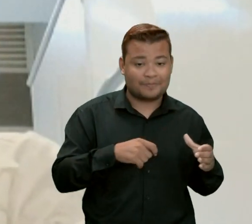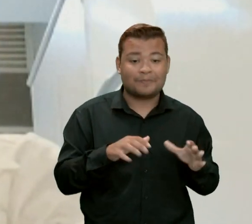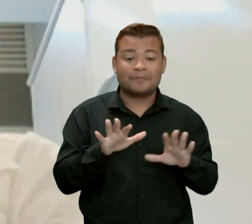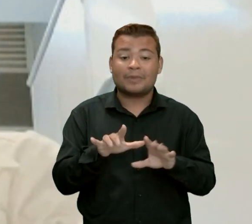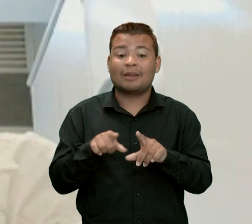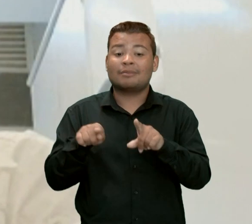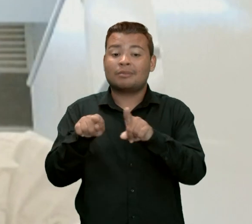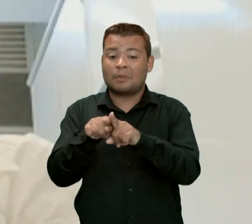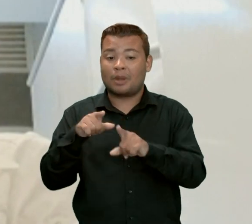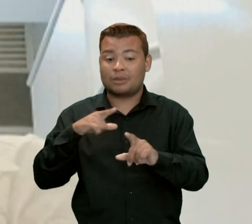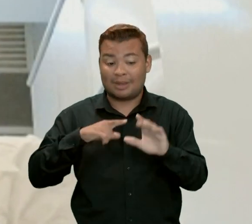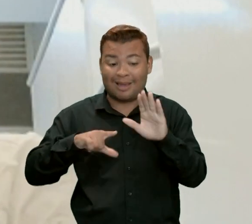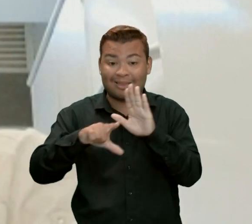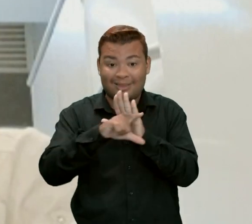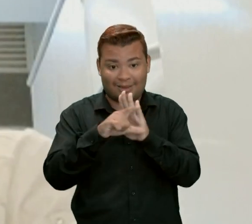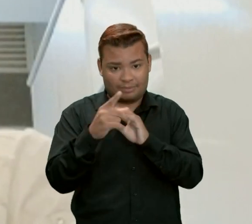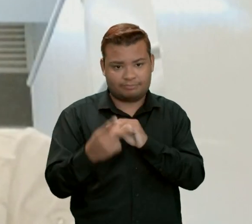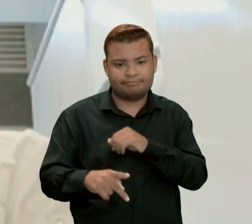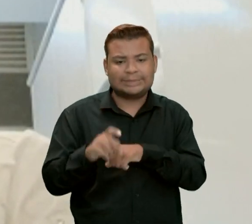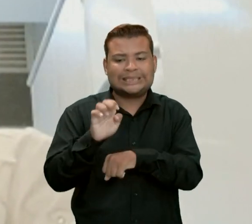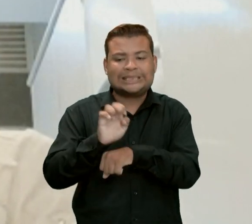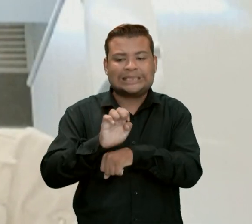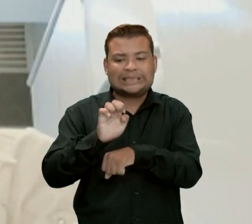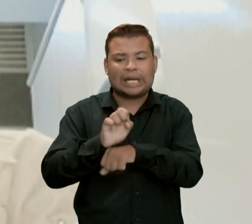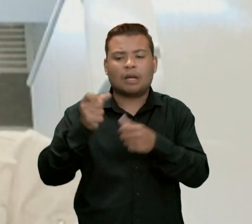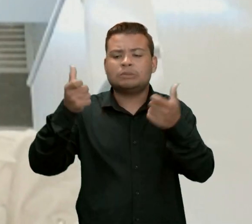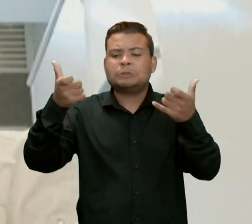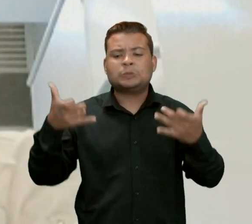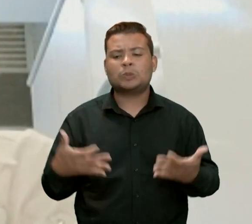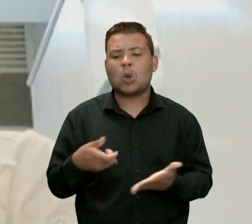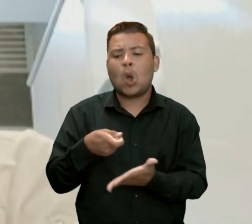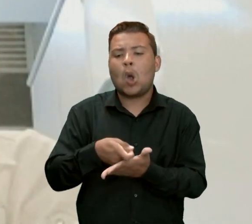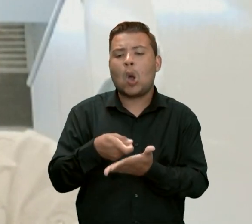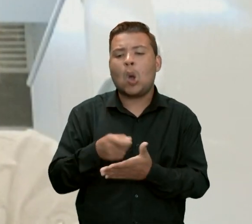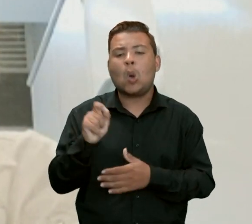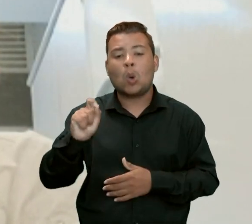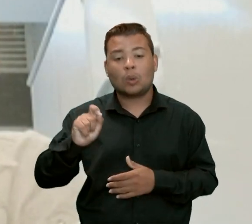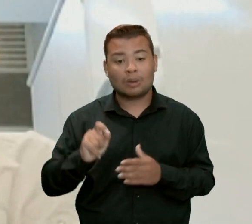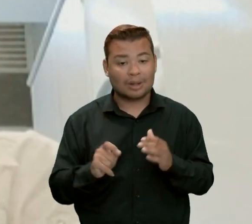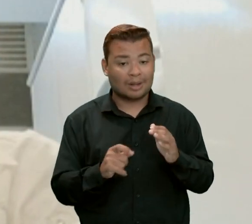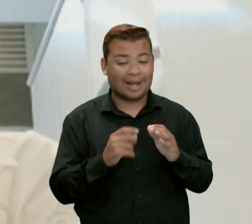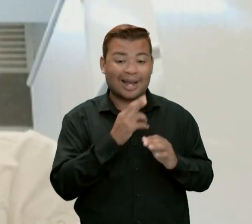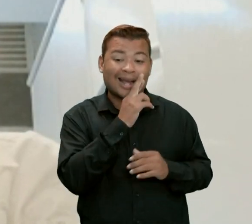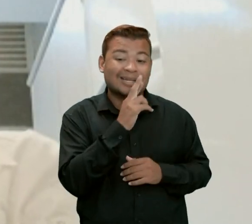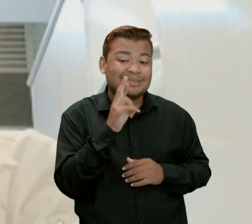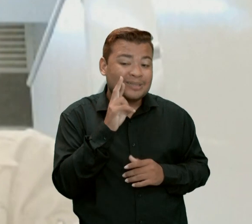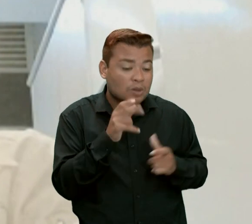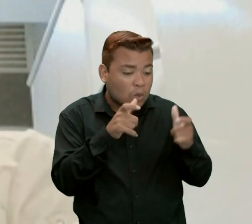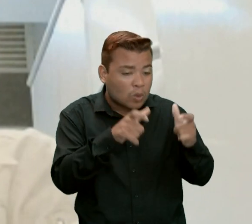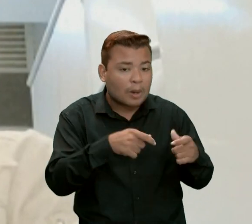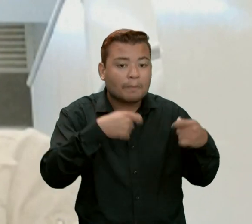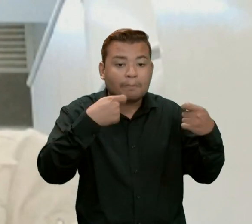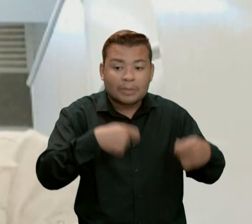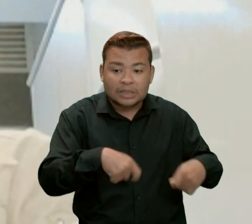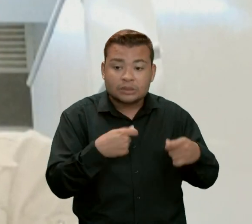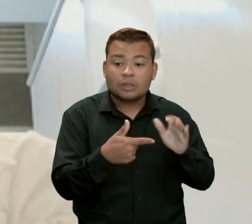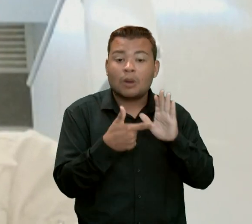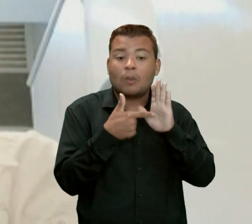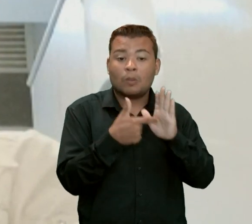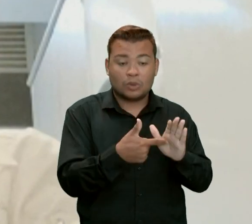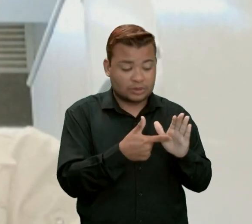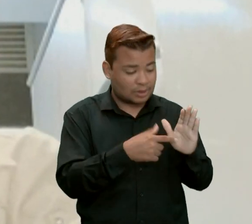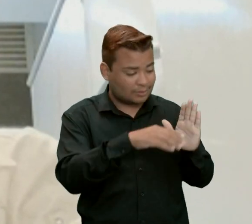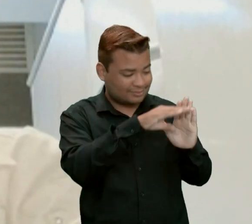tem uma lei estadual que ela obriga que os restaurantes eles tenham o valor calórico de todo o seu